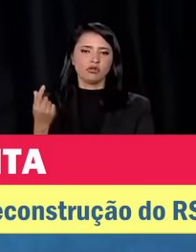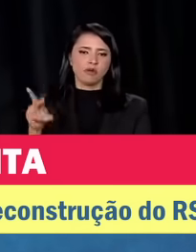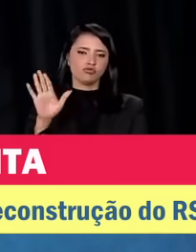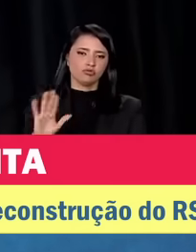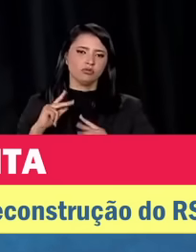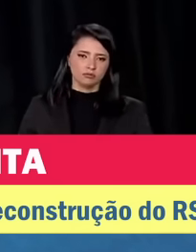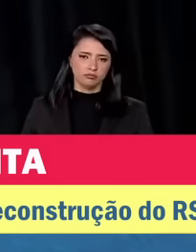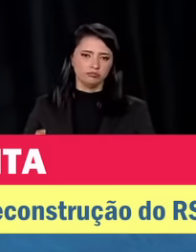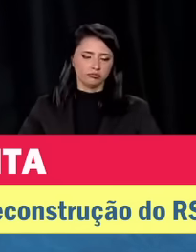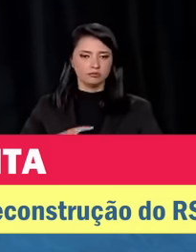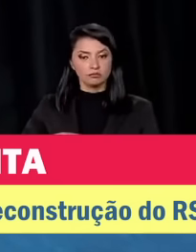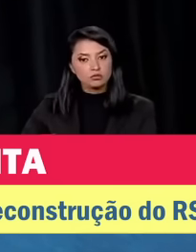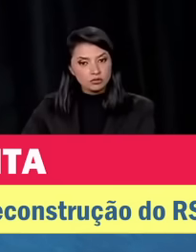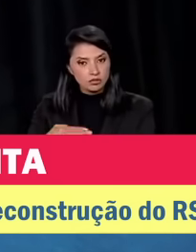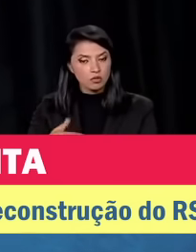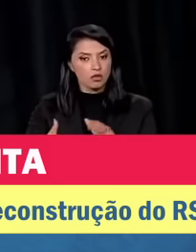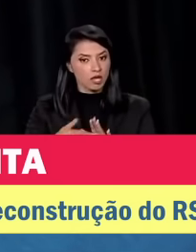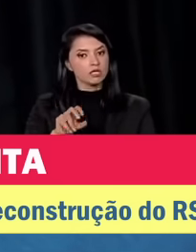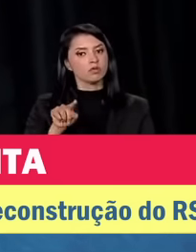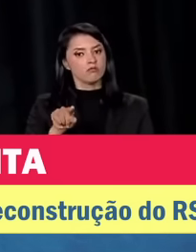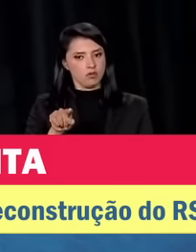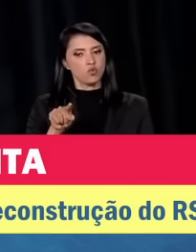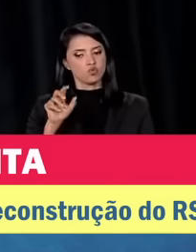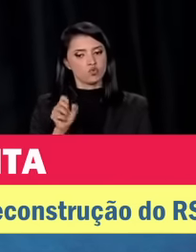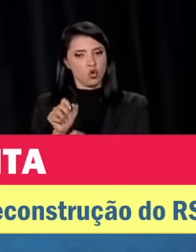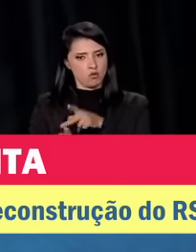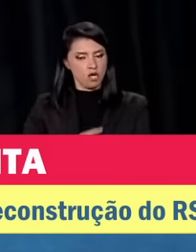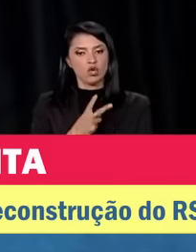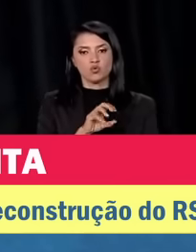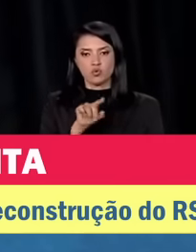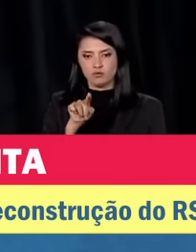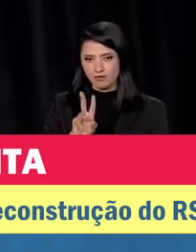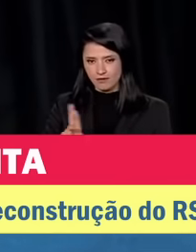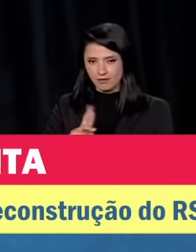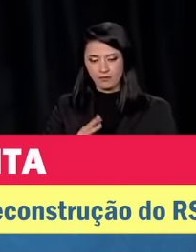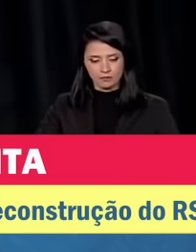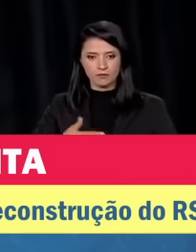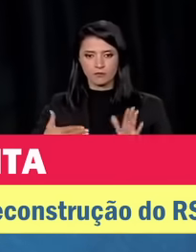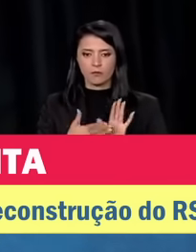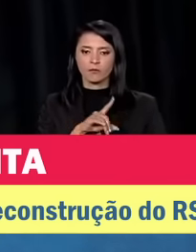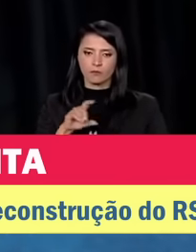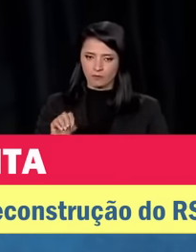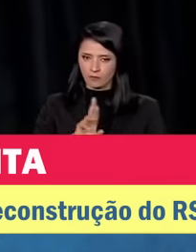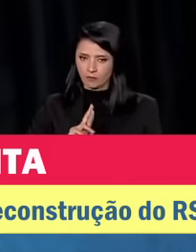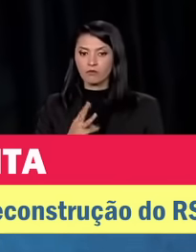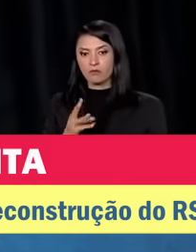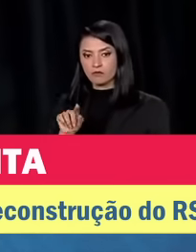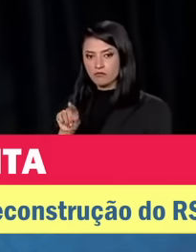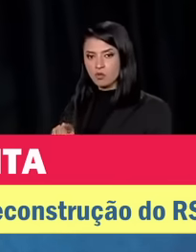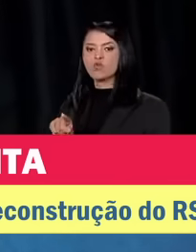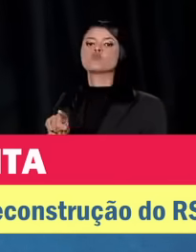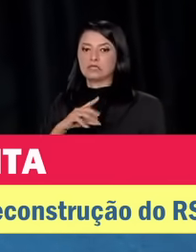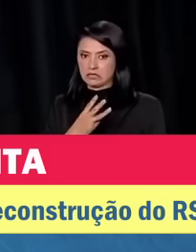humanitária. Municípios de até 50 mil habitantes, R$ 200 mil. Municípios de até 100 mil habitantes,